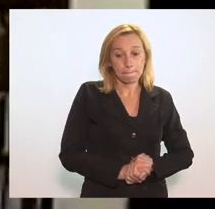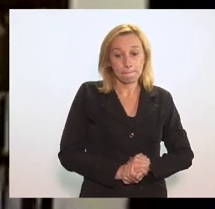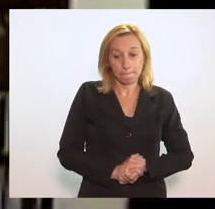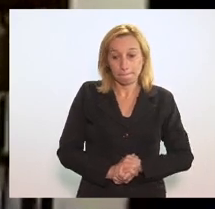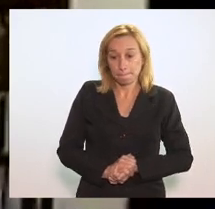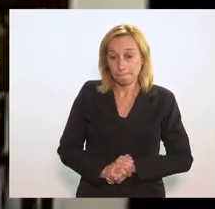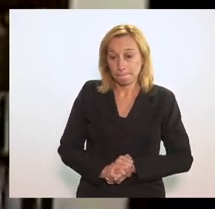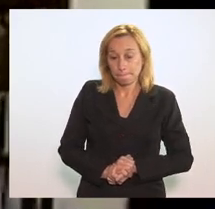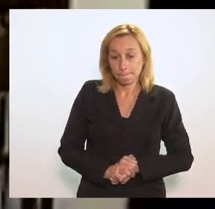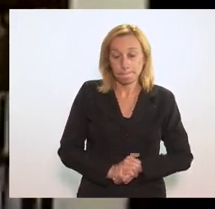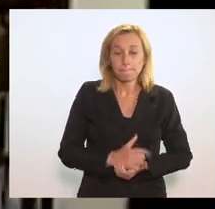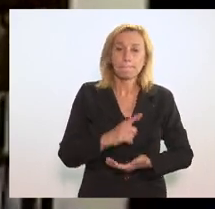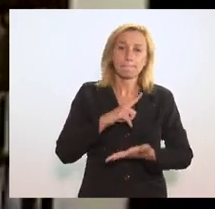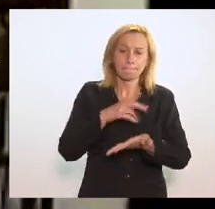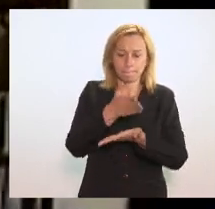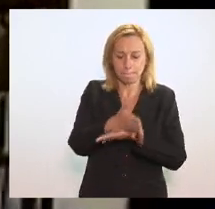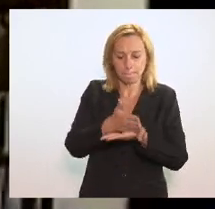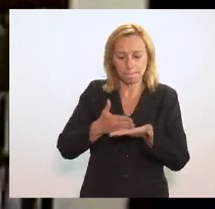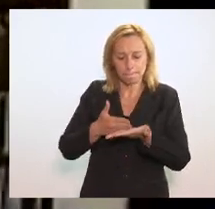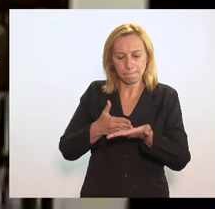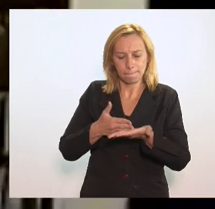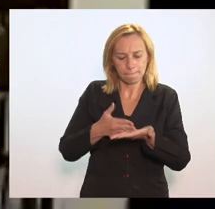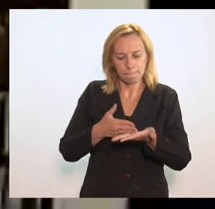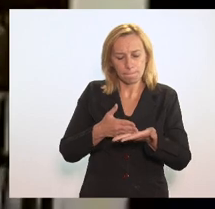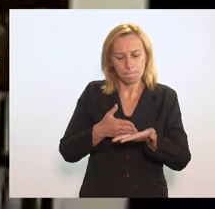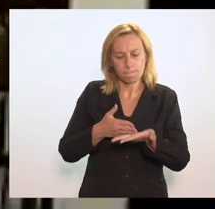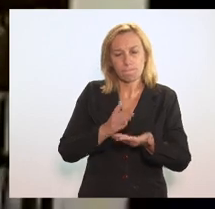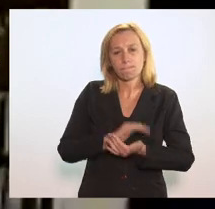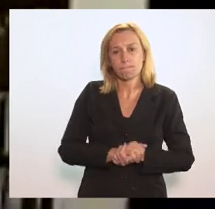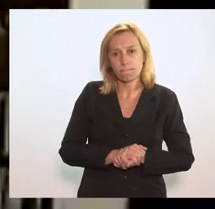há uma divisão que tem que